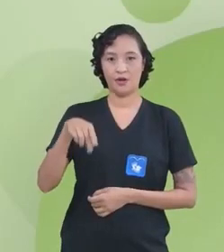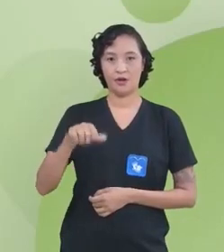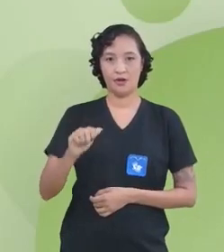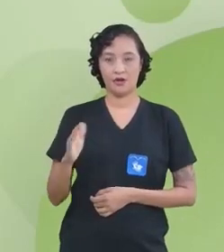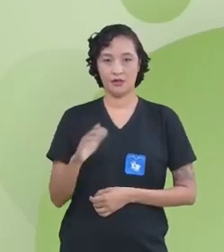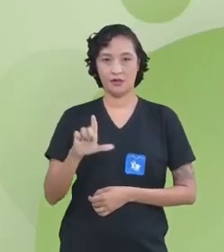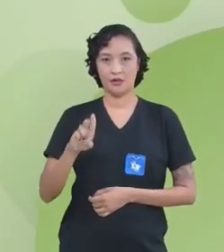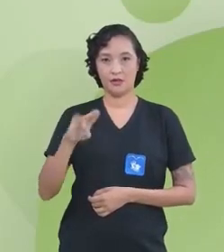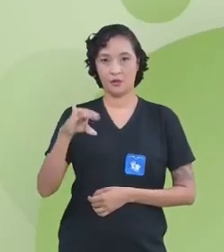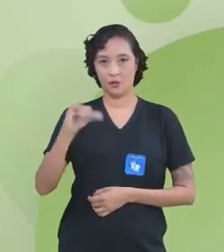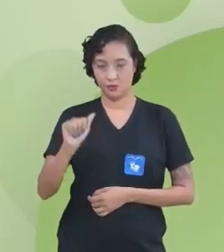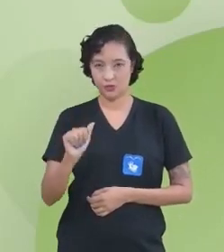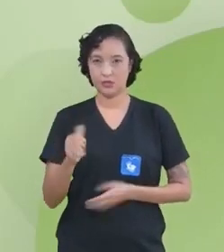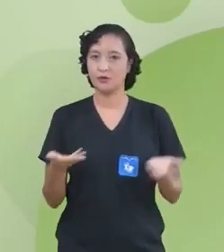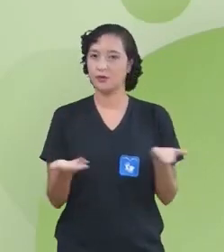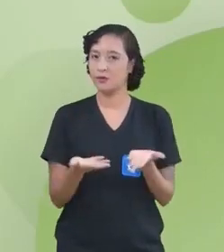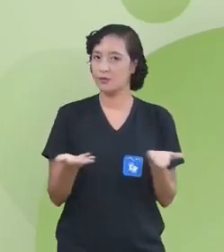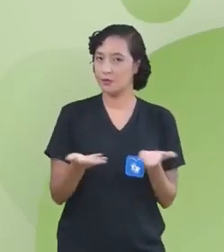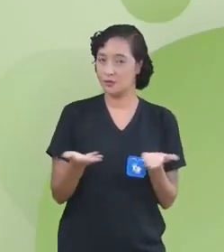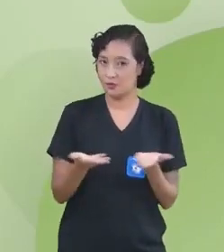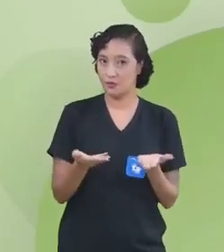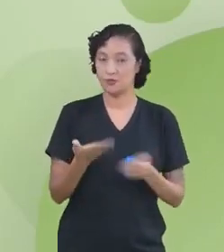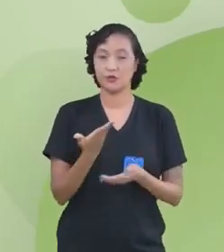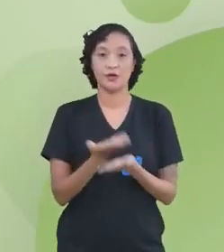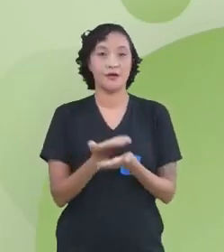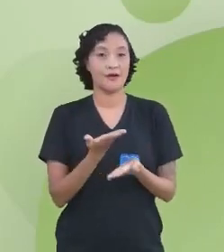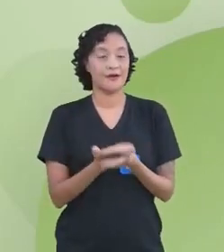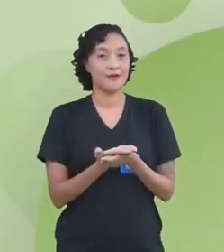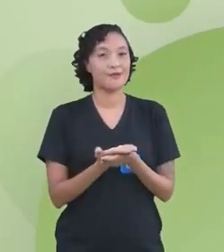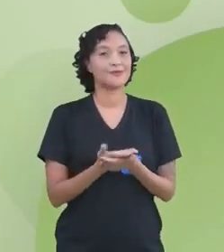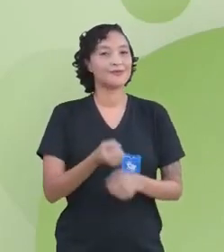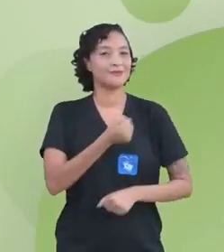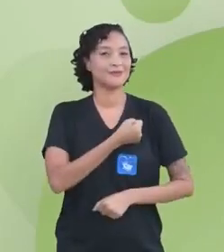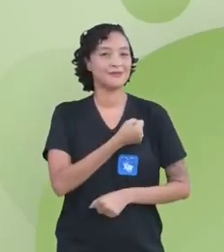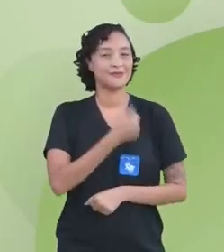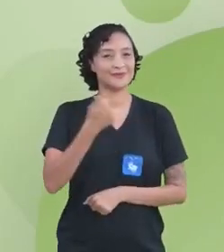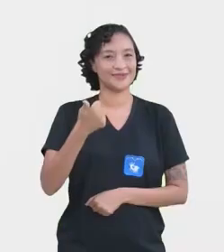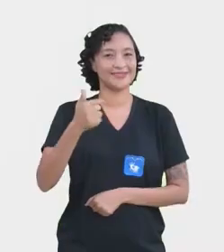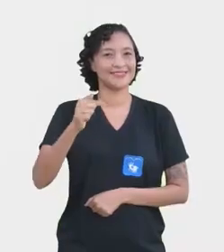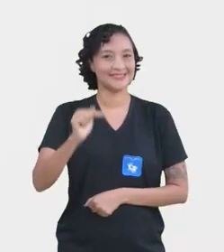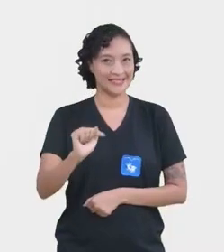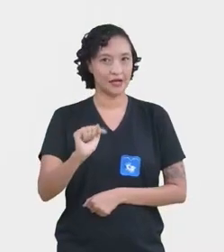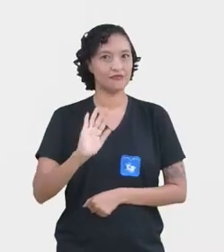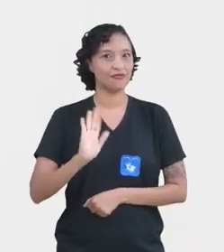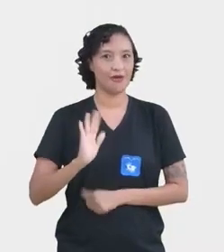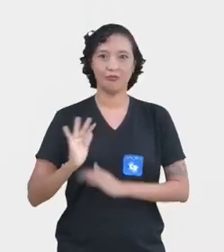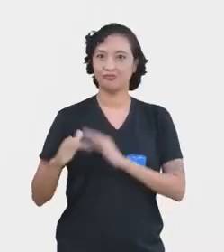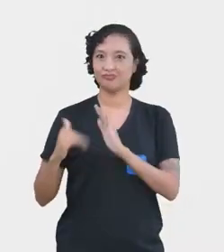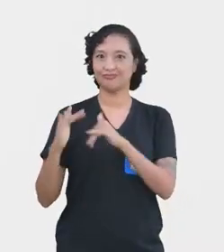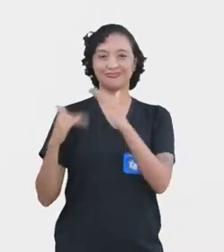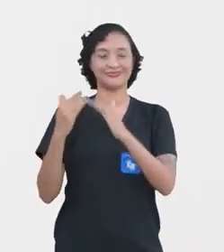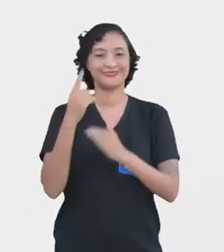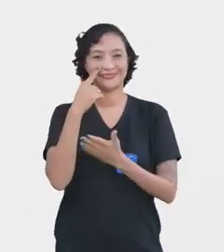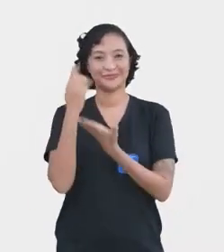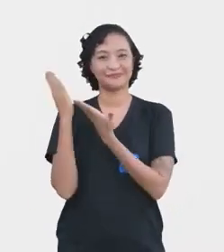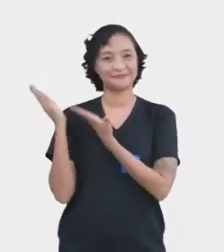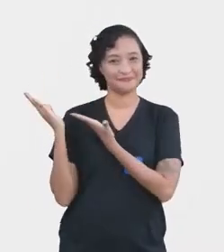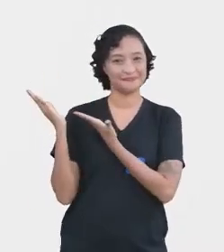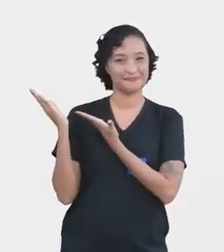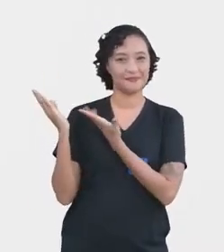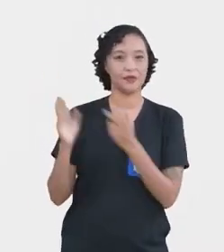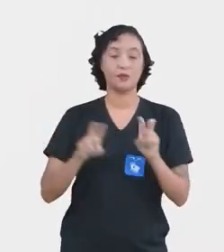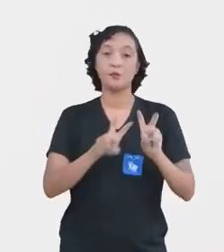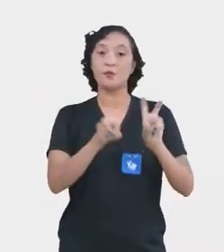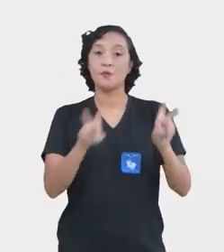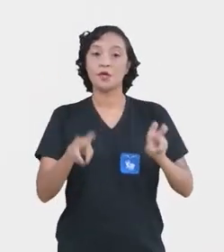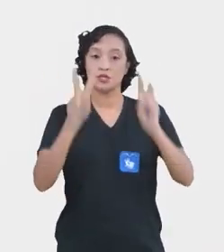nós teremos a nossa aula de número 17. Olha lá como nós evoluímos. O nosso eixo ser